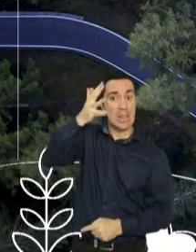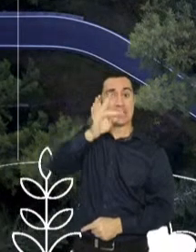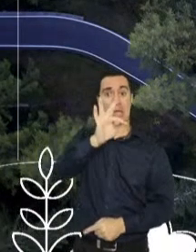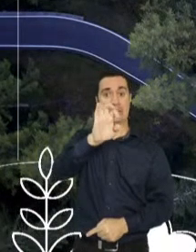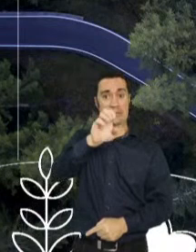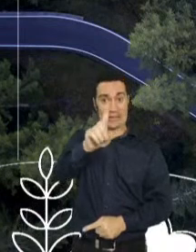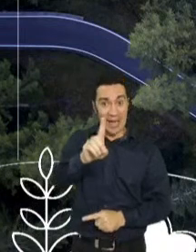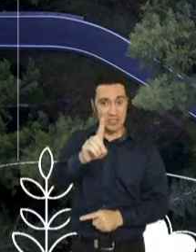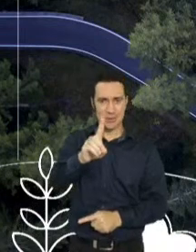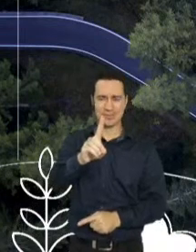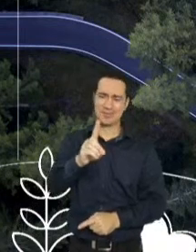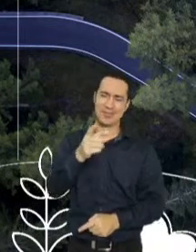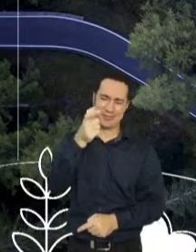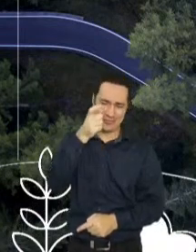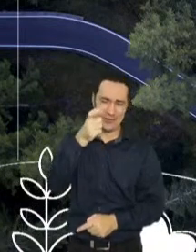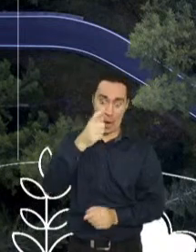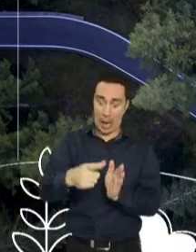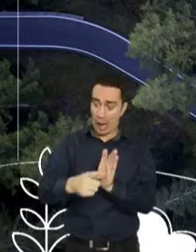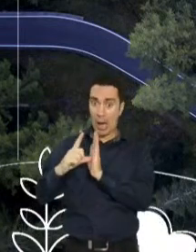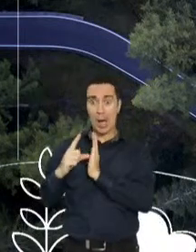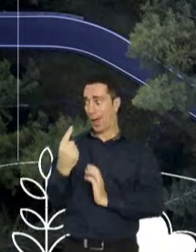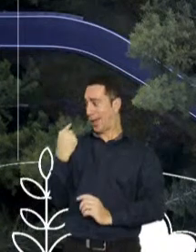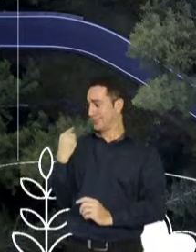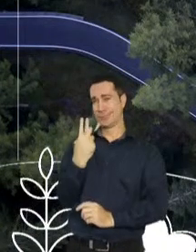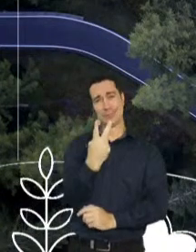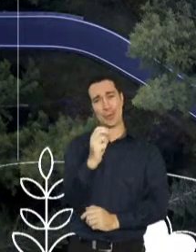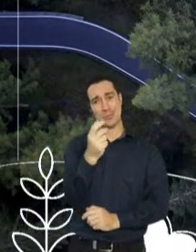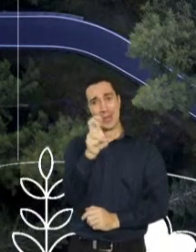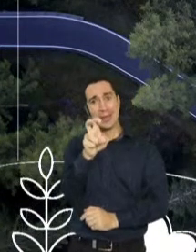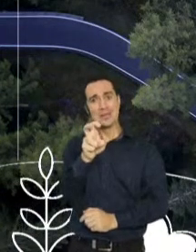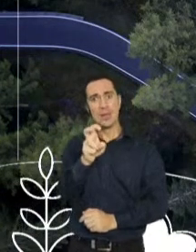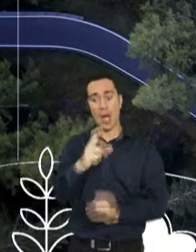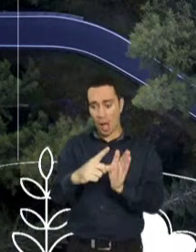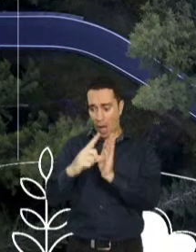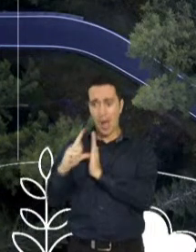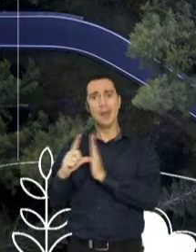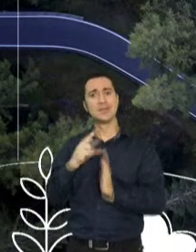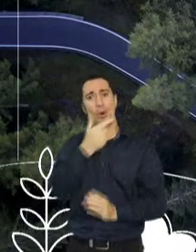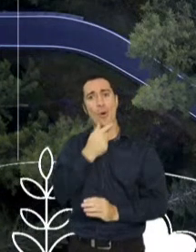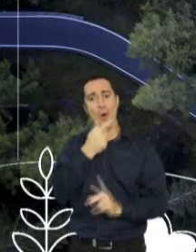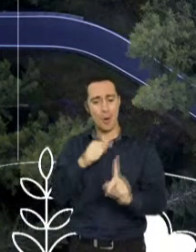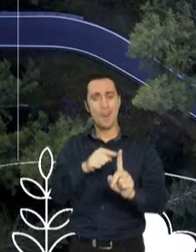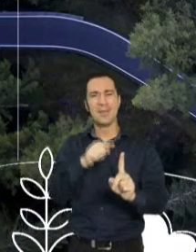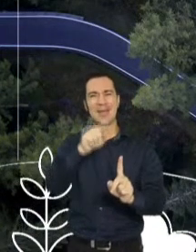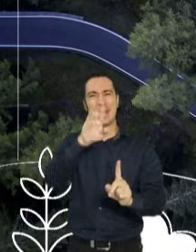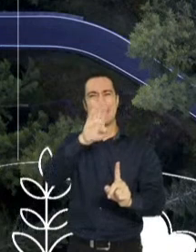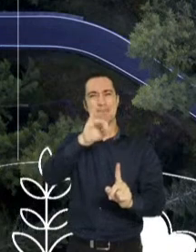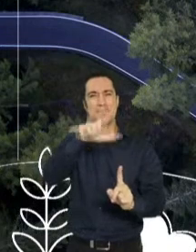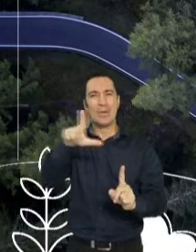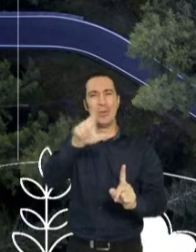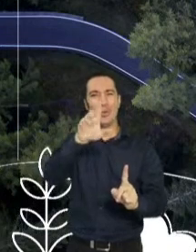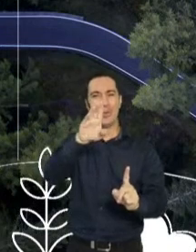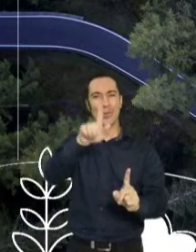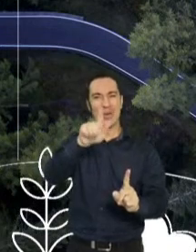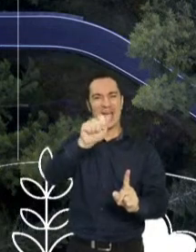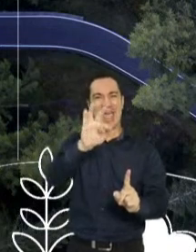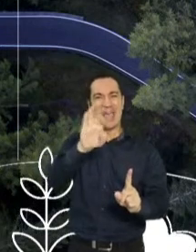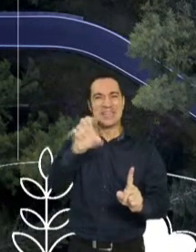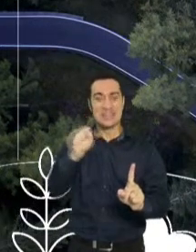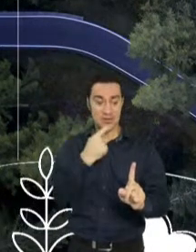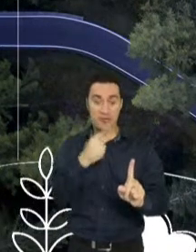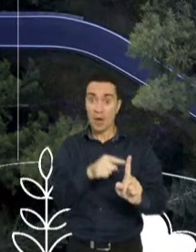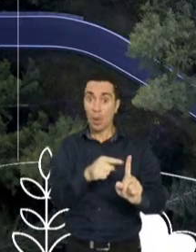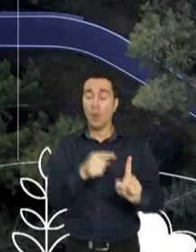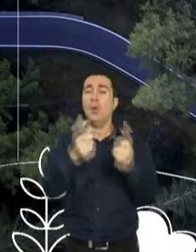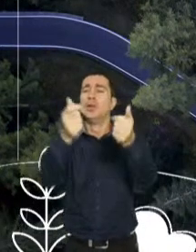vídeo agora este ano? Talvez você não tenha visto em 2015, mas certamente você viu agora em cenário de pandemia. Lá atrás, o Bill